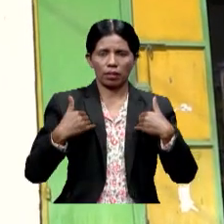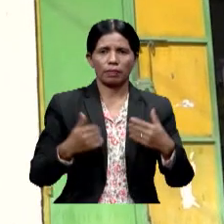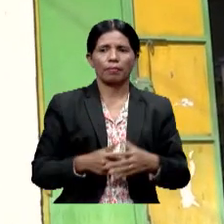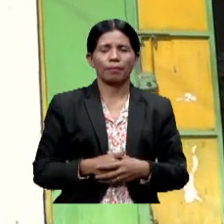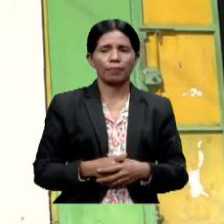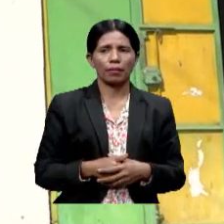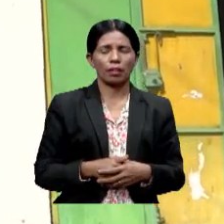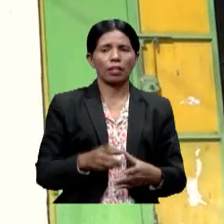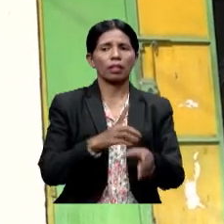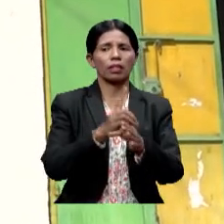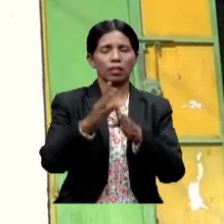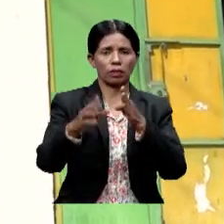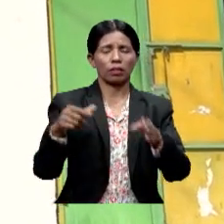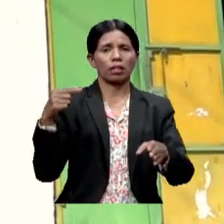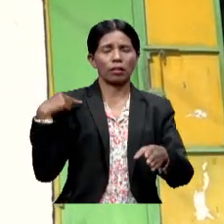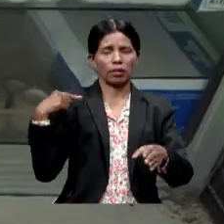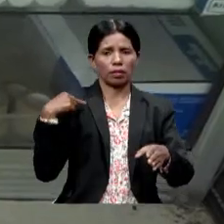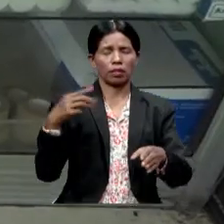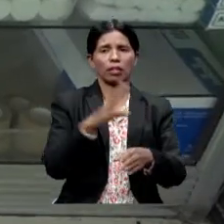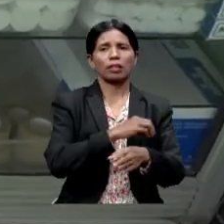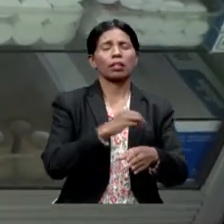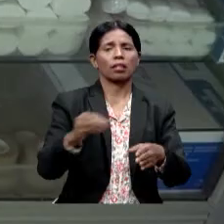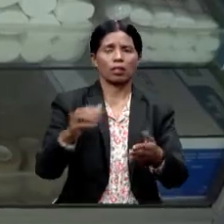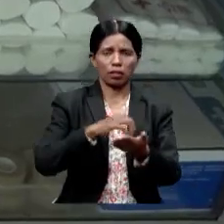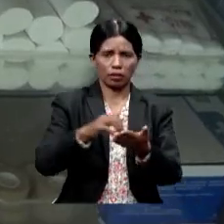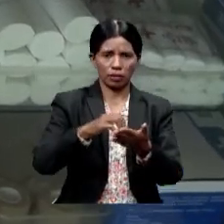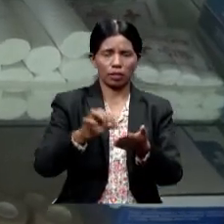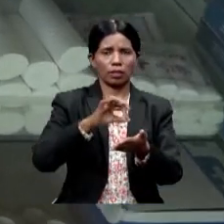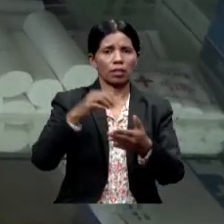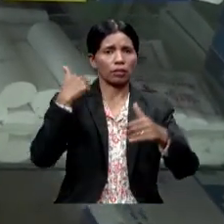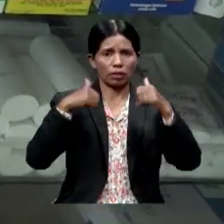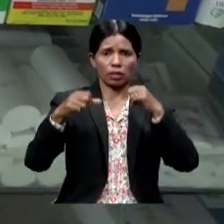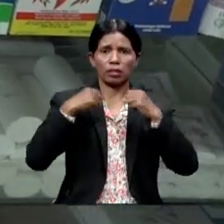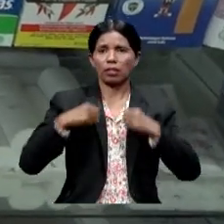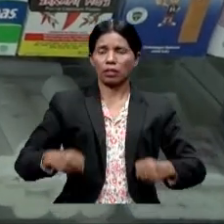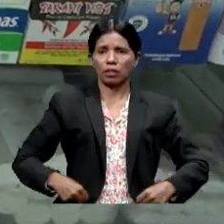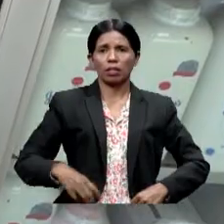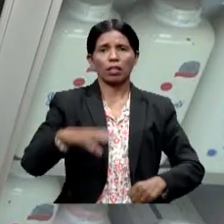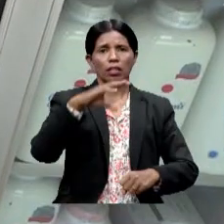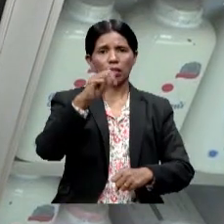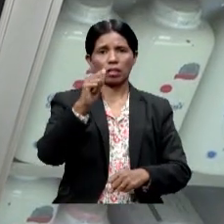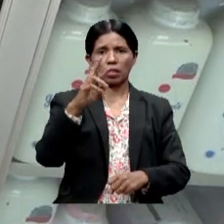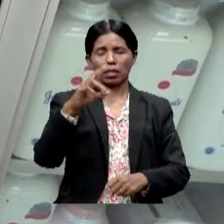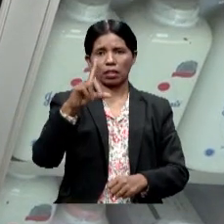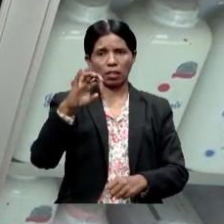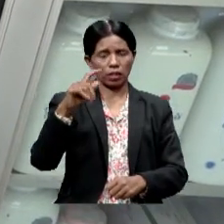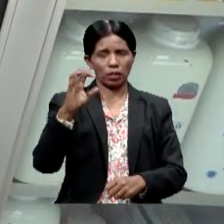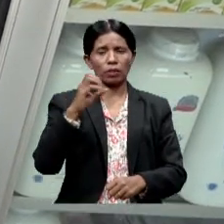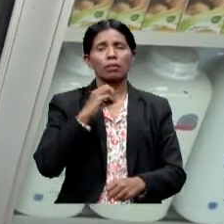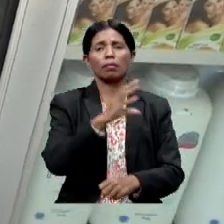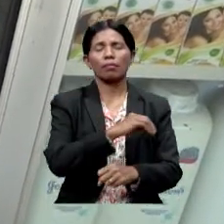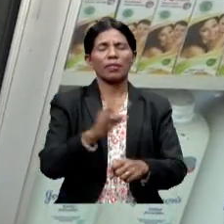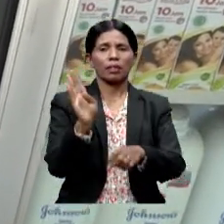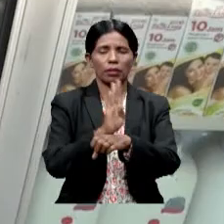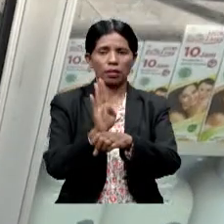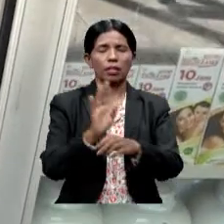além de né, diretor gabinete licenciamento registrado atividade saúde Carlito Correia Freitas Ateten e a business